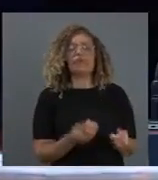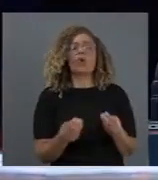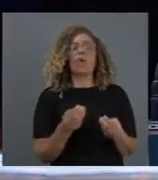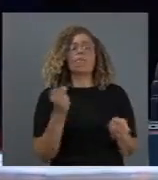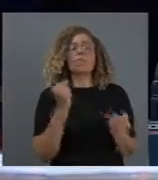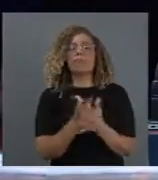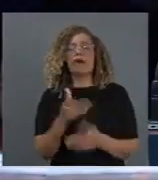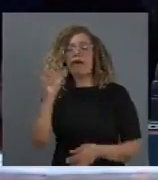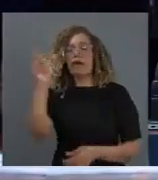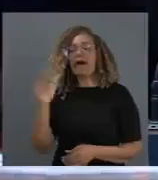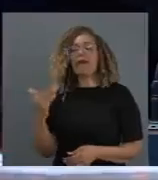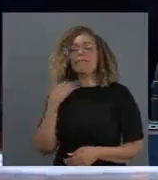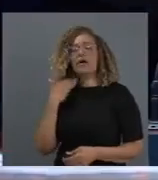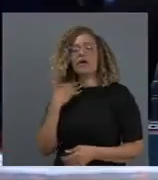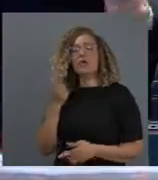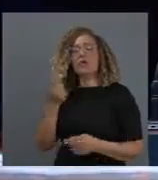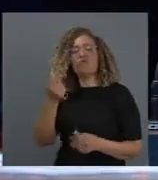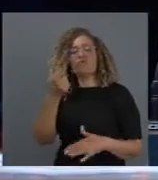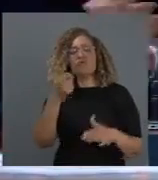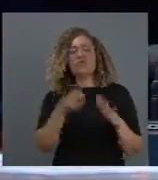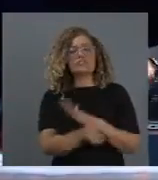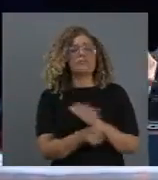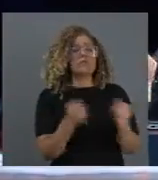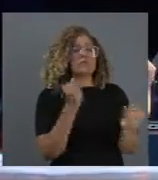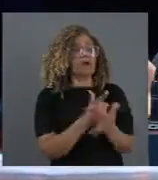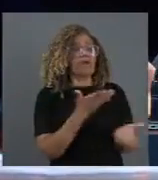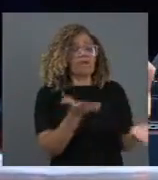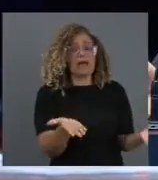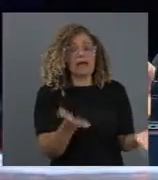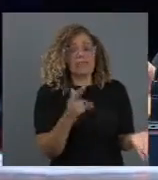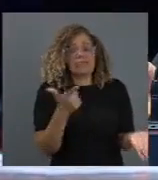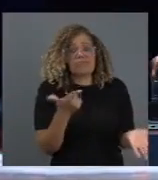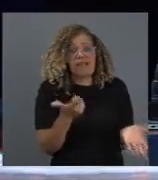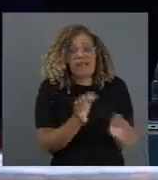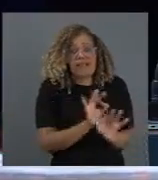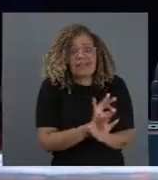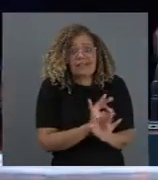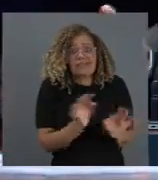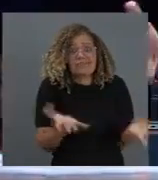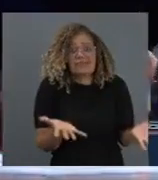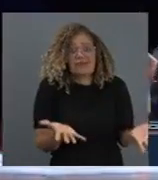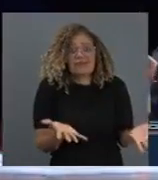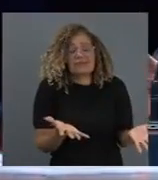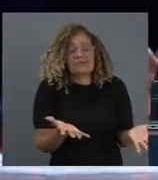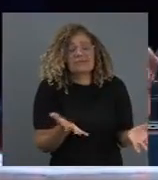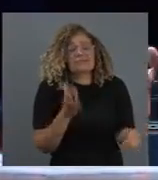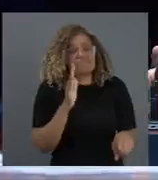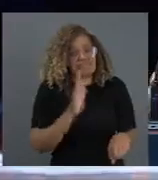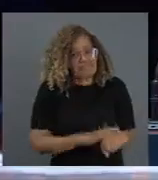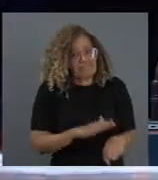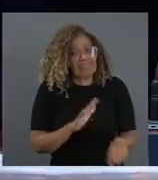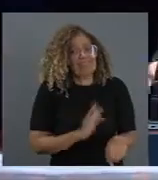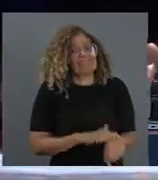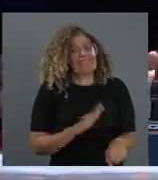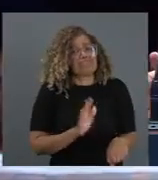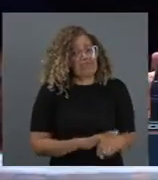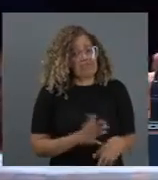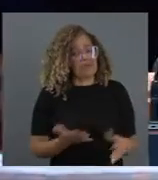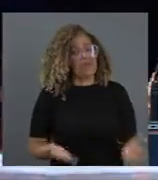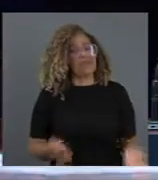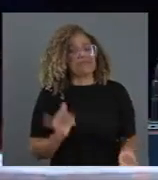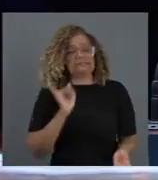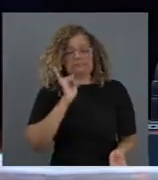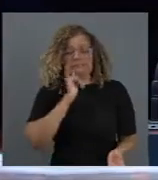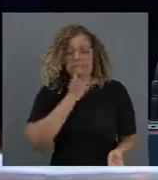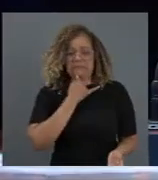o banco onde eu financei para comprar essa terra se eu não tenho mais nada? Então, as situações como essa, é inegável que nós